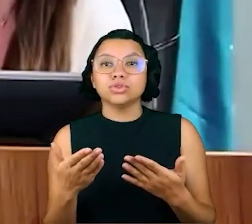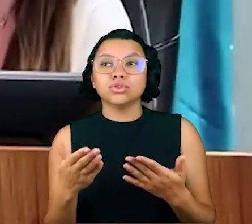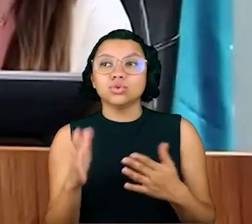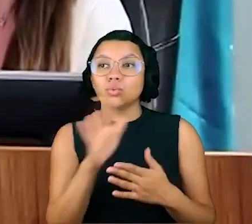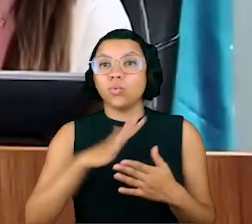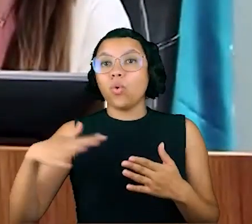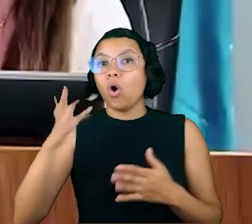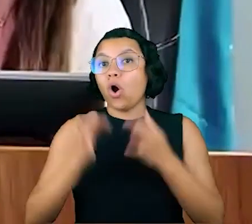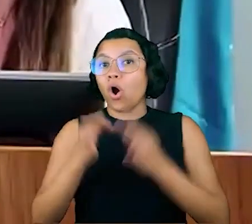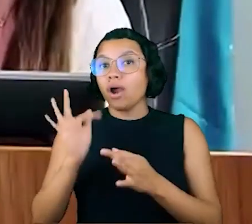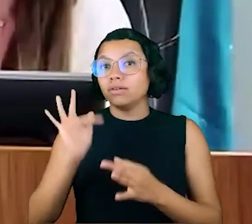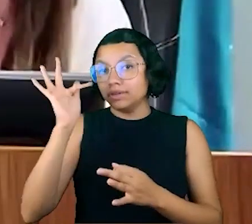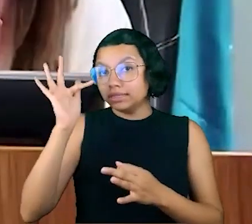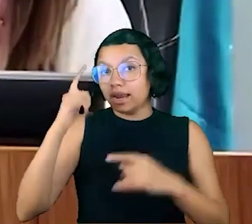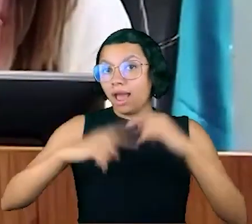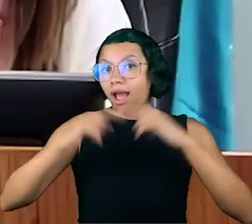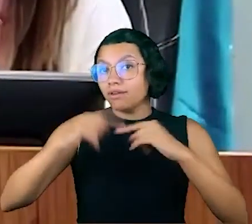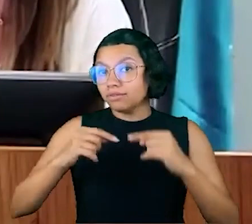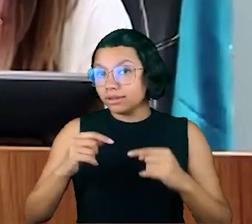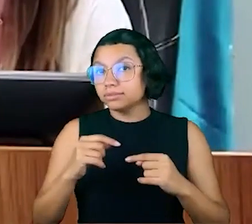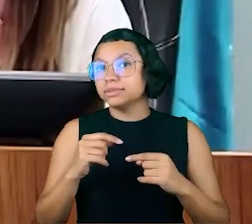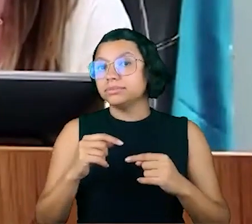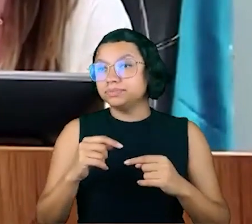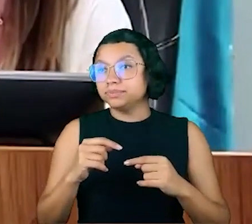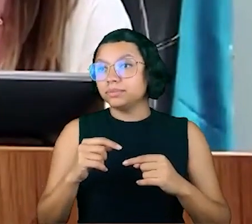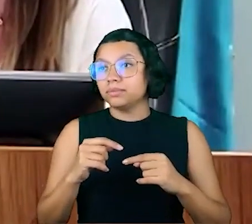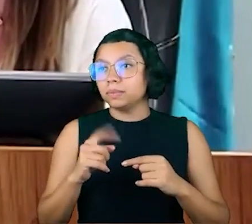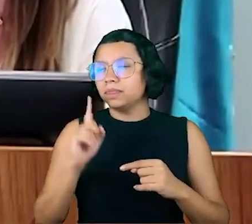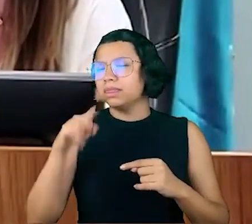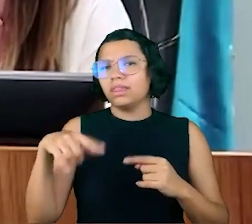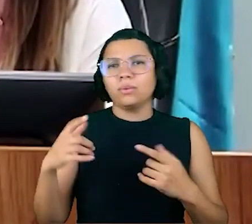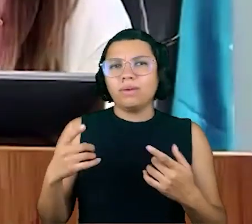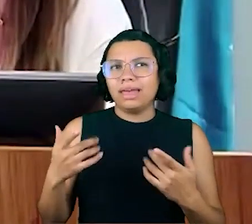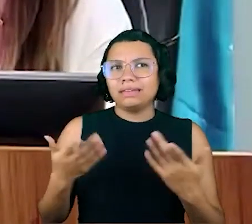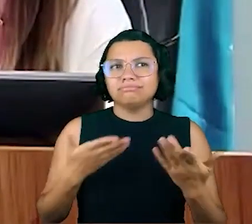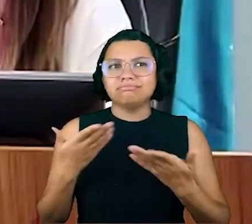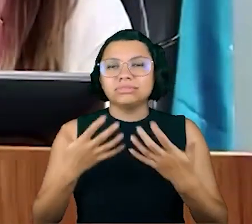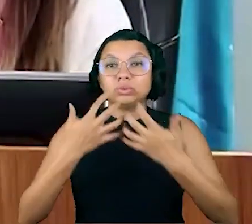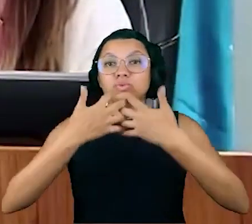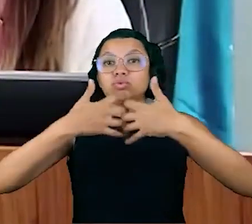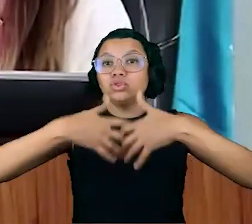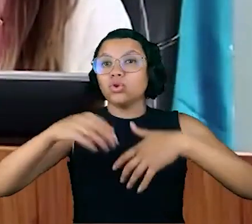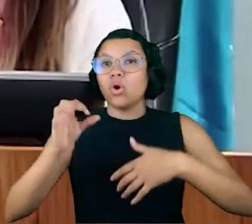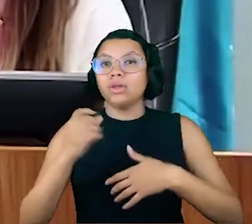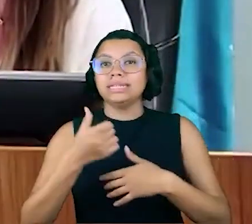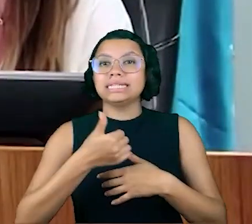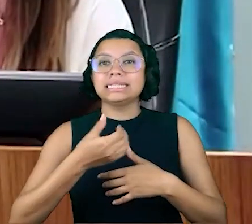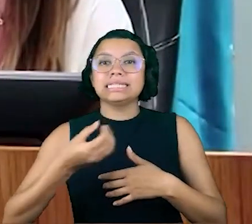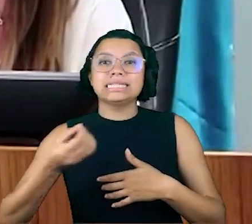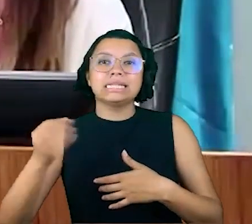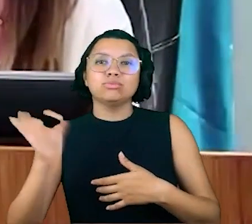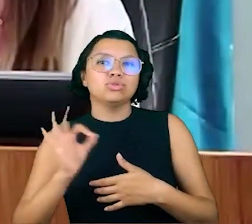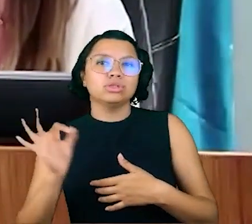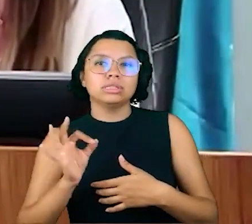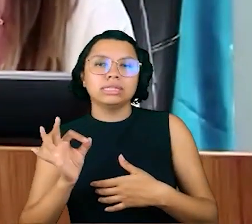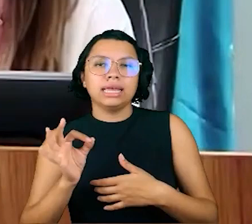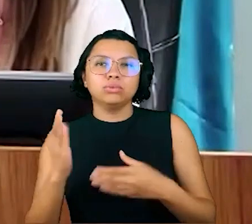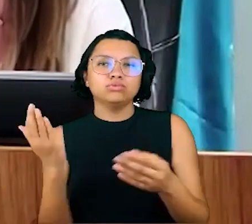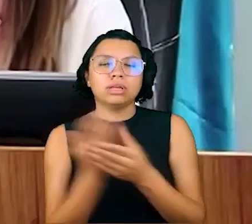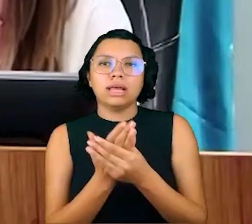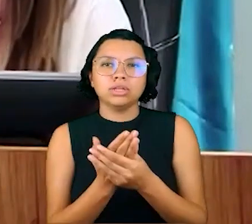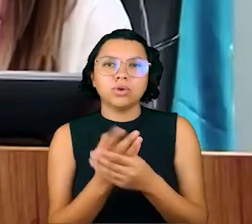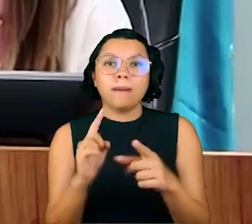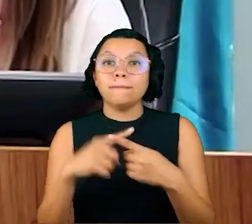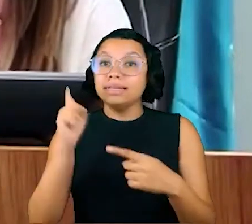hoje, no âmbito da Justiça Federal, essa ferramenta. Ela não é uma ferramenta que funciona em 100% dos casos, mas ela é